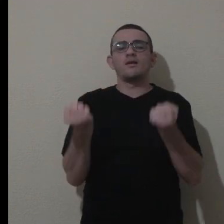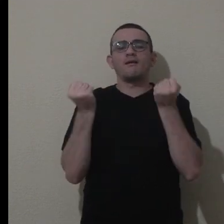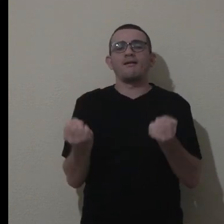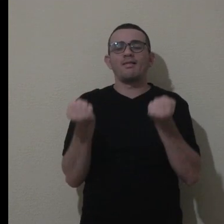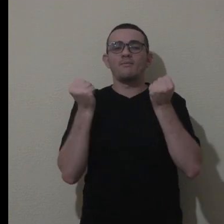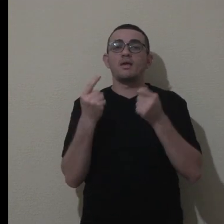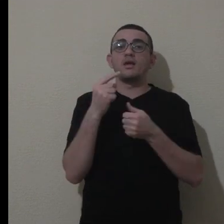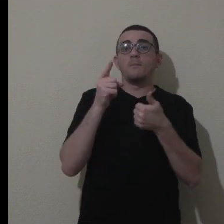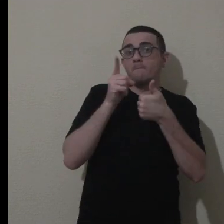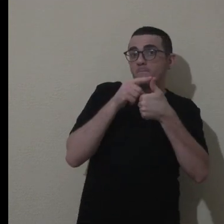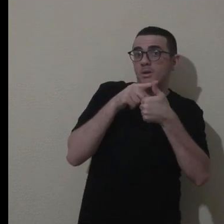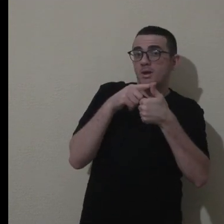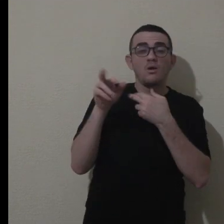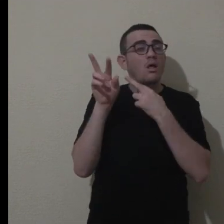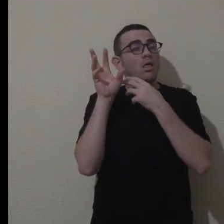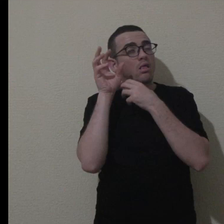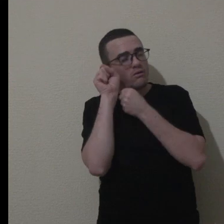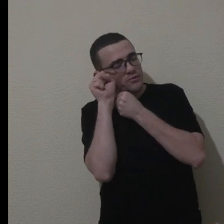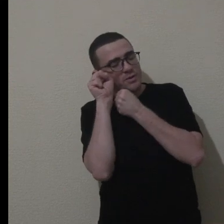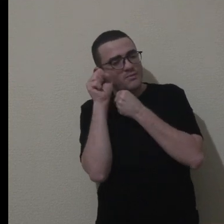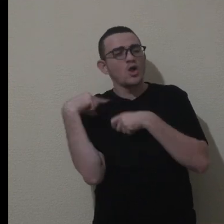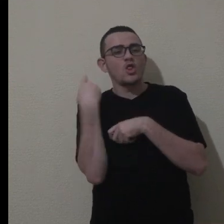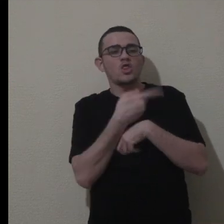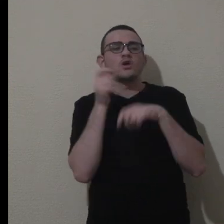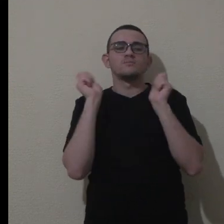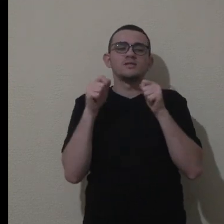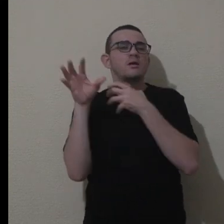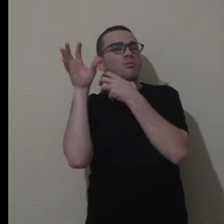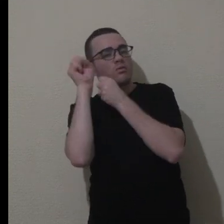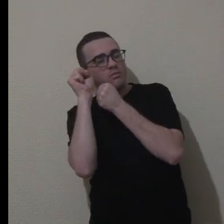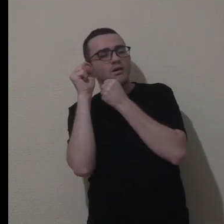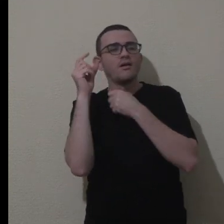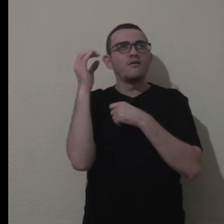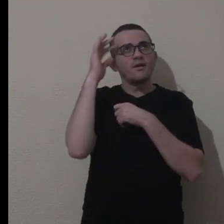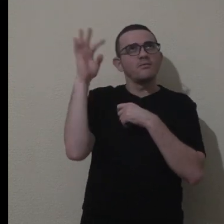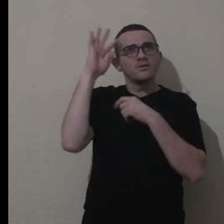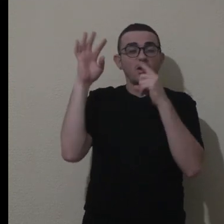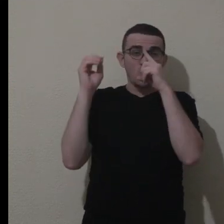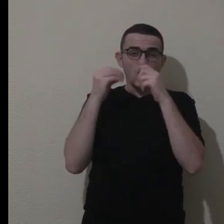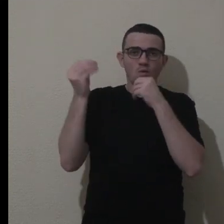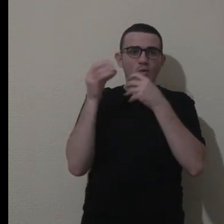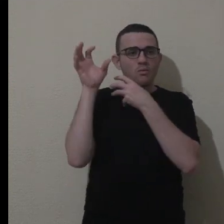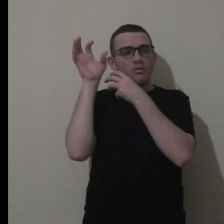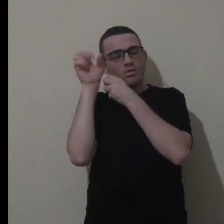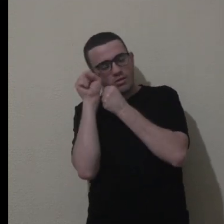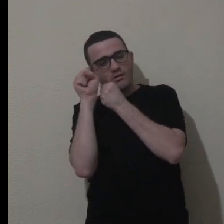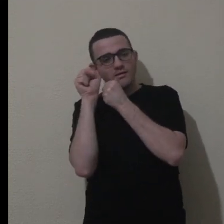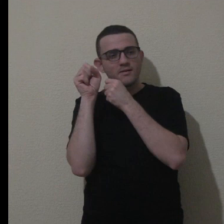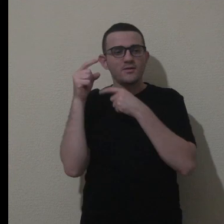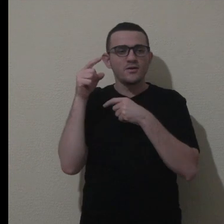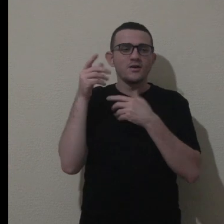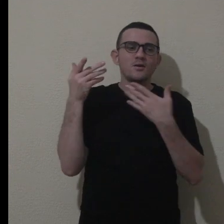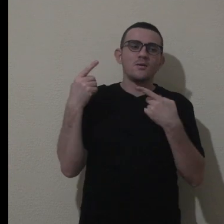cérebro, que é dormir, né? A gente precisa dormir. Eu fico imaginando como que está aí o ciclo de sono-vigília